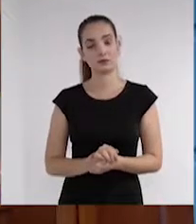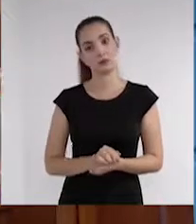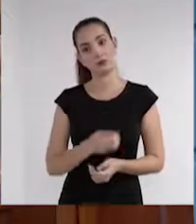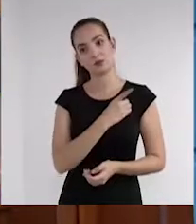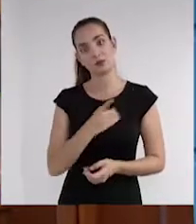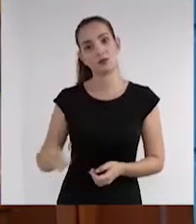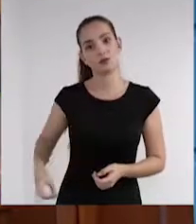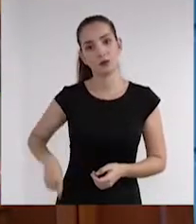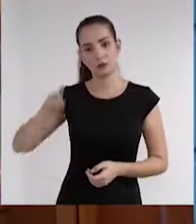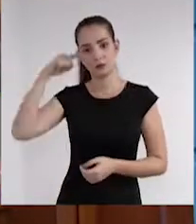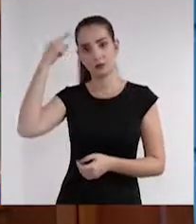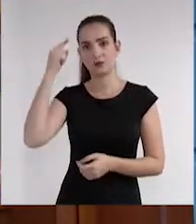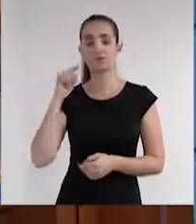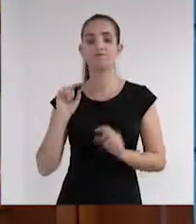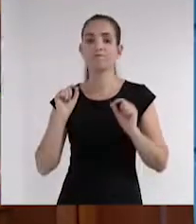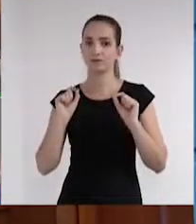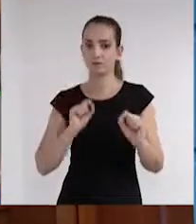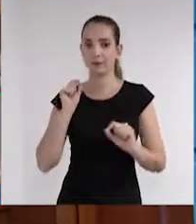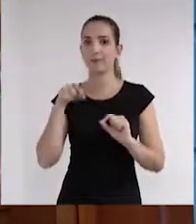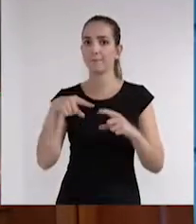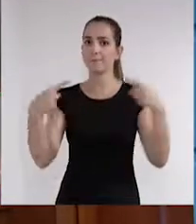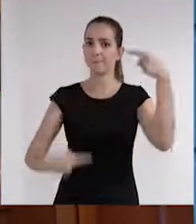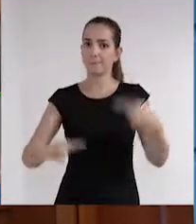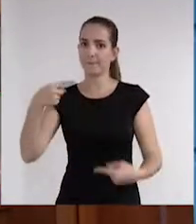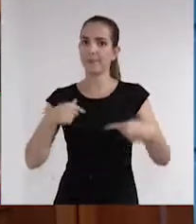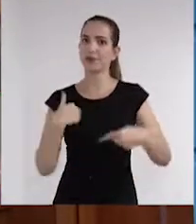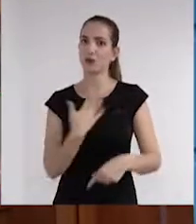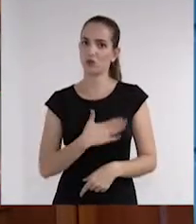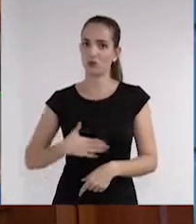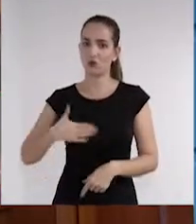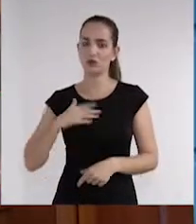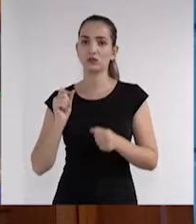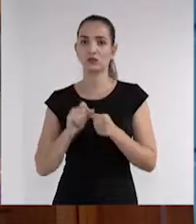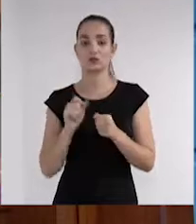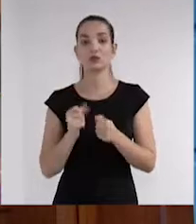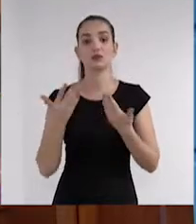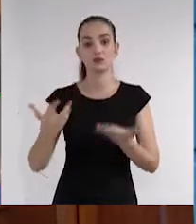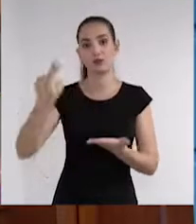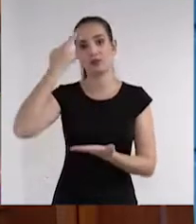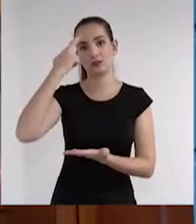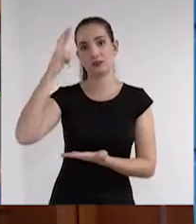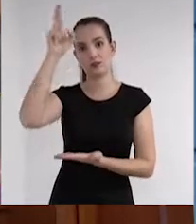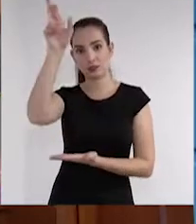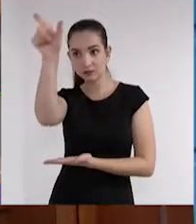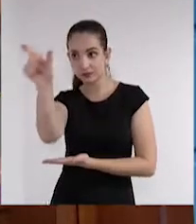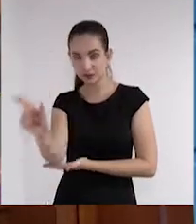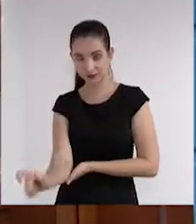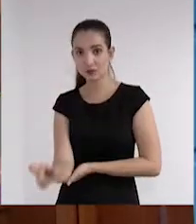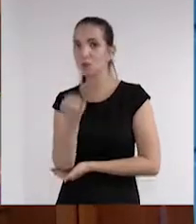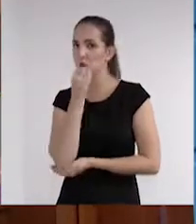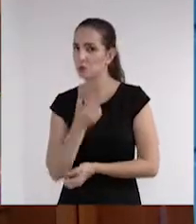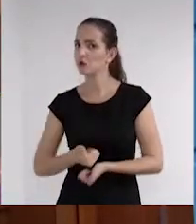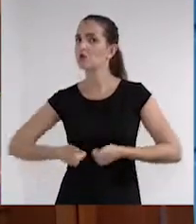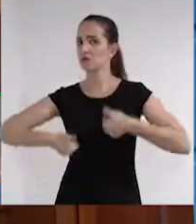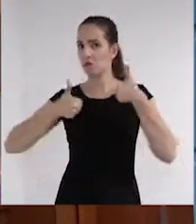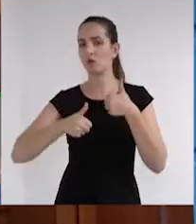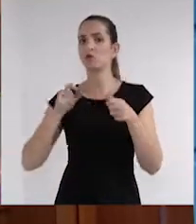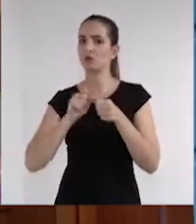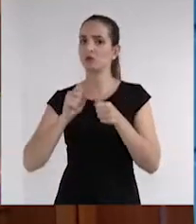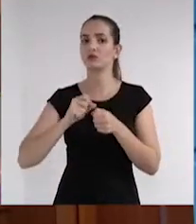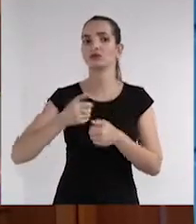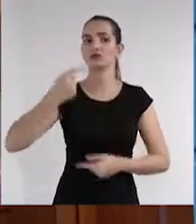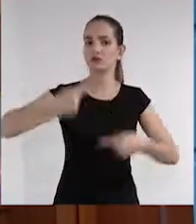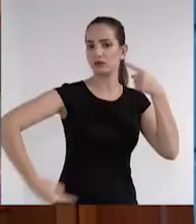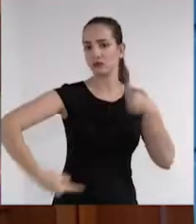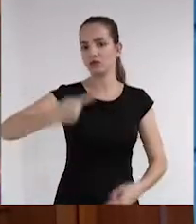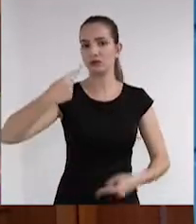Deputado Zé Teixeira, esse é um debate que eu gosto de fazer com Vossa Excelência. Muito bom fazer esse debate com Vossa Excelência,